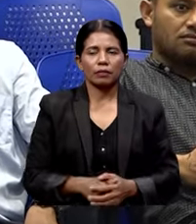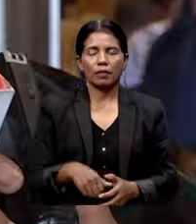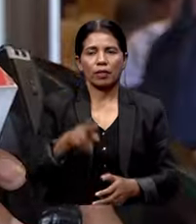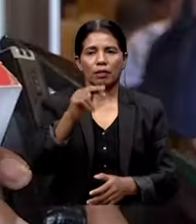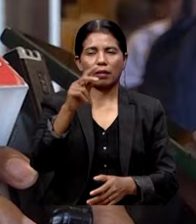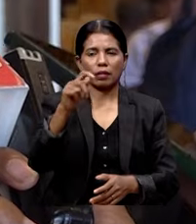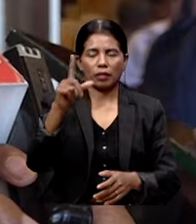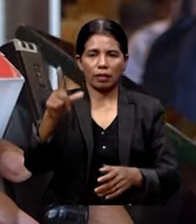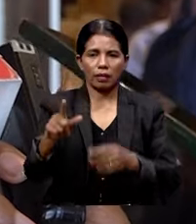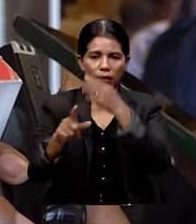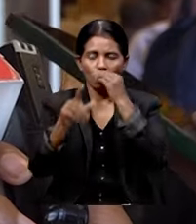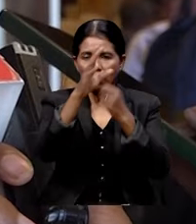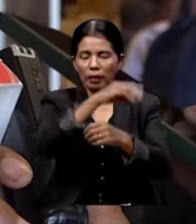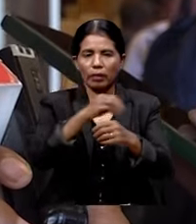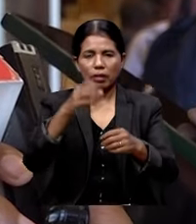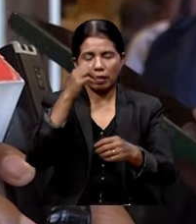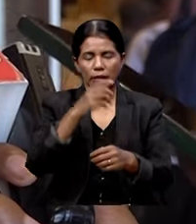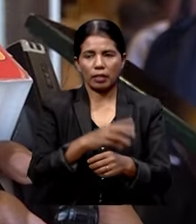a MEHIRA para a TUBELE BAOI,